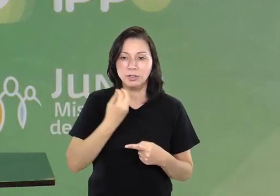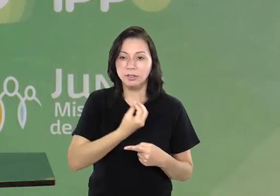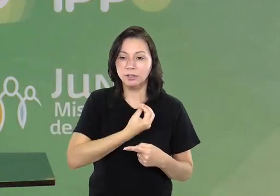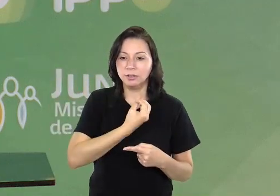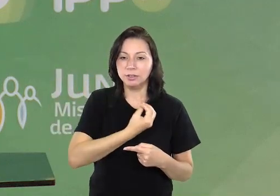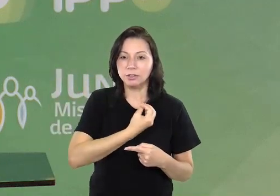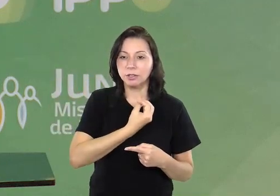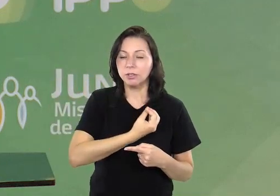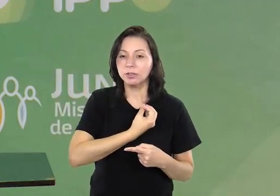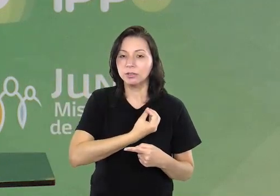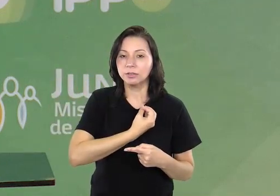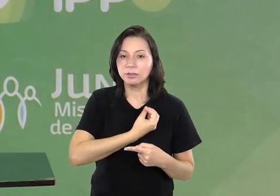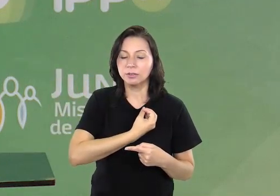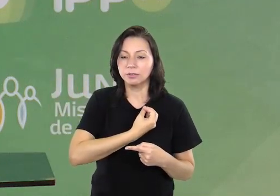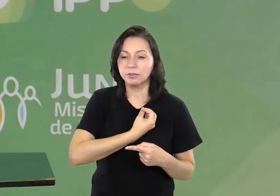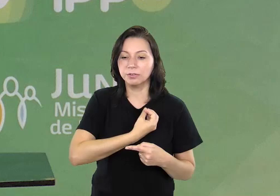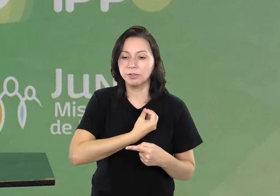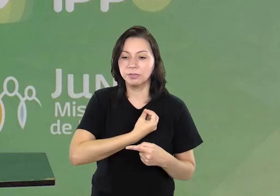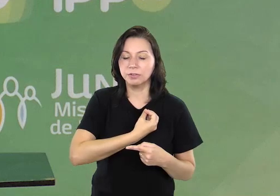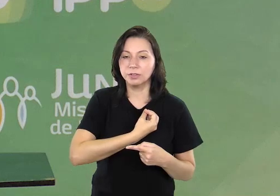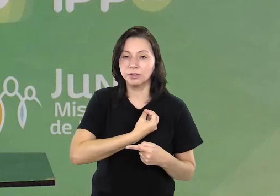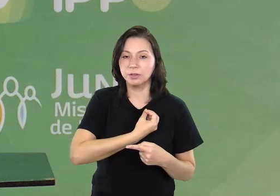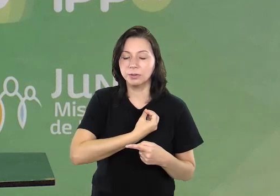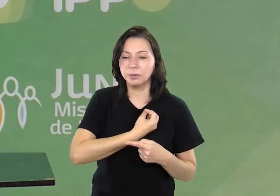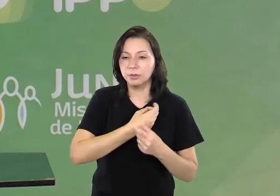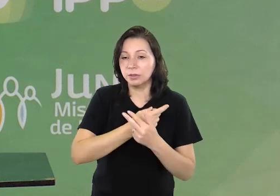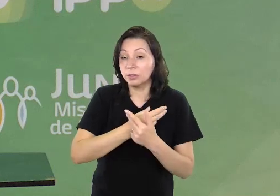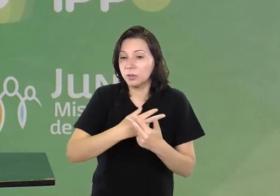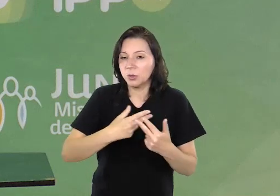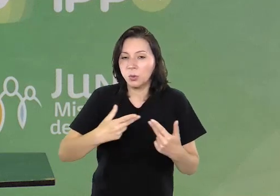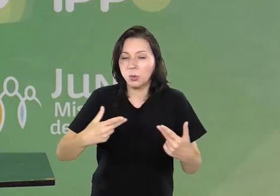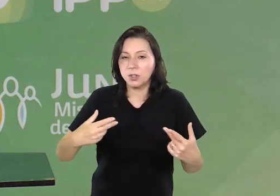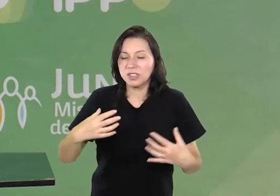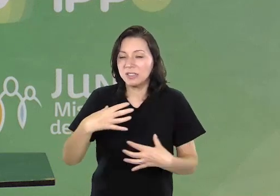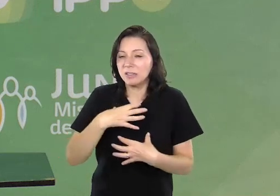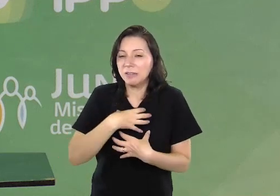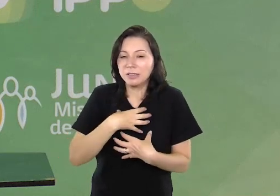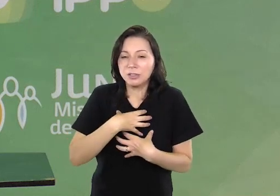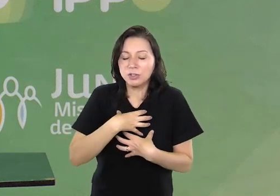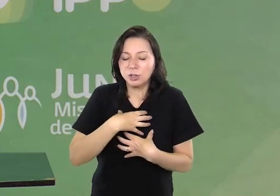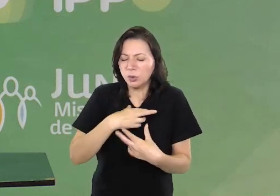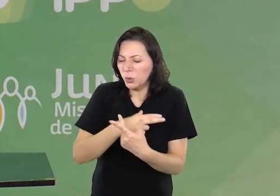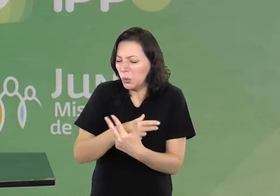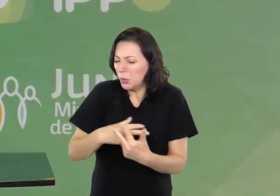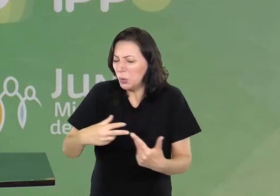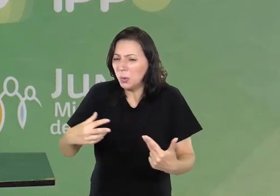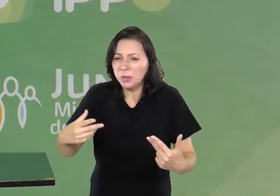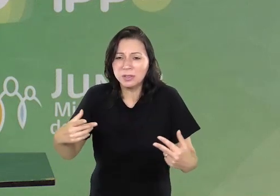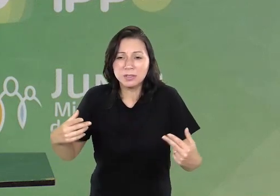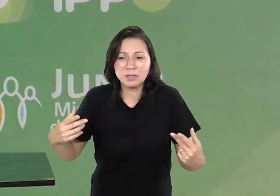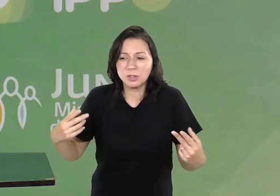10 parte a tudo quanto desejar os meus olhos não lhes neguei